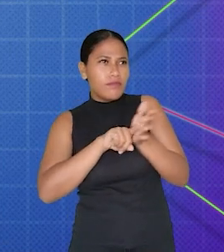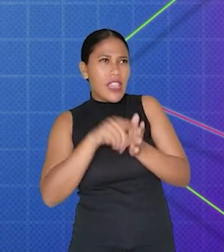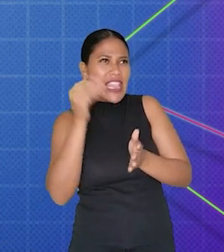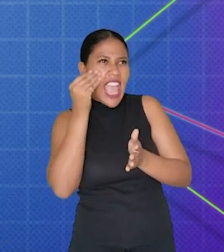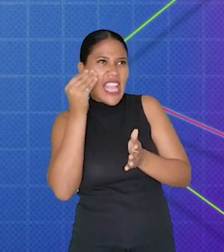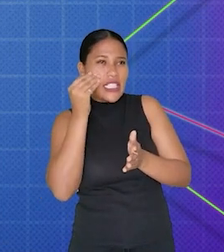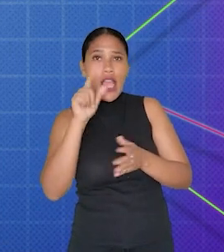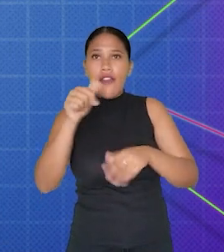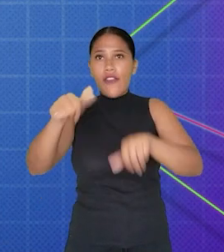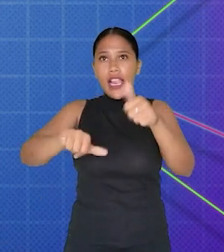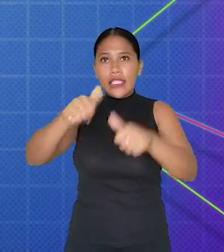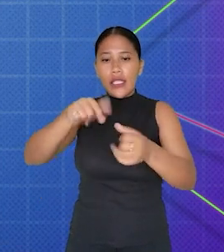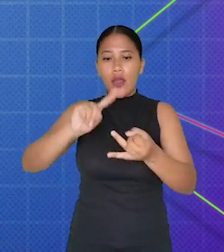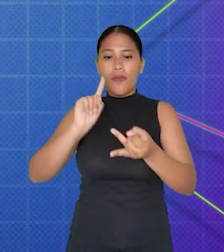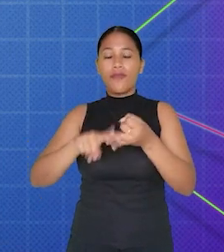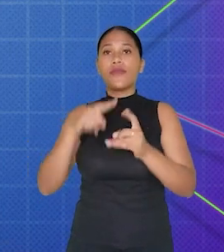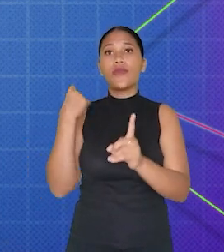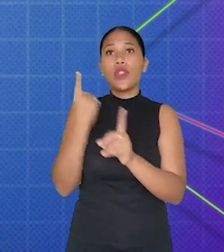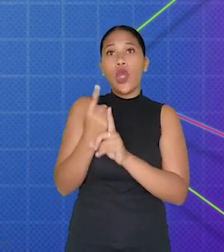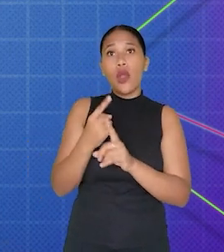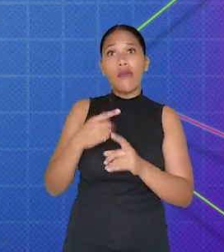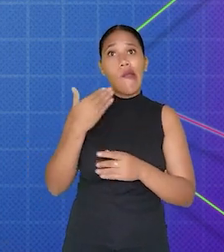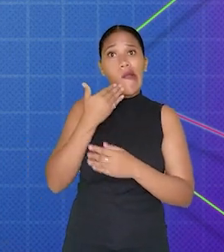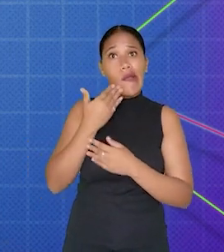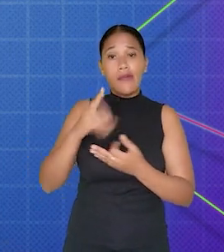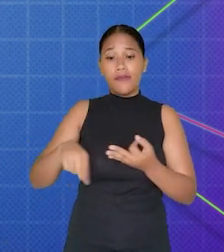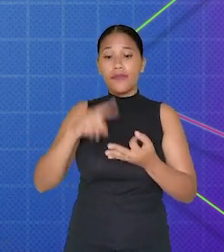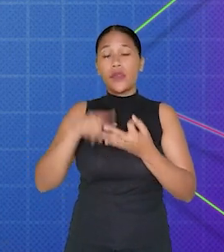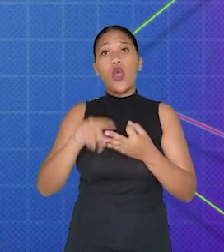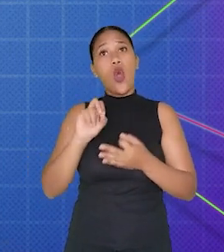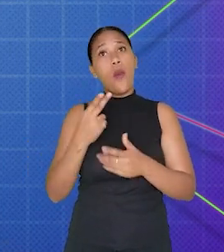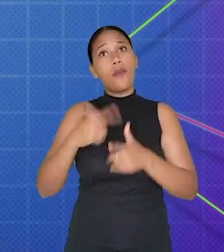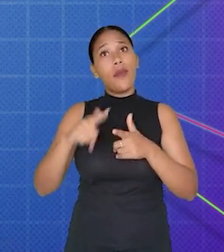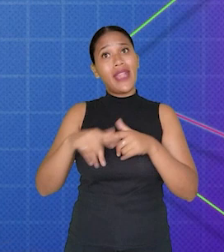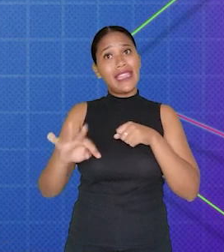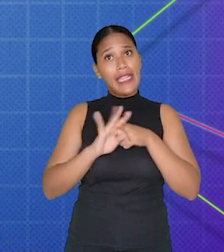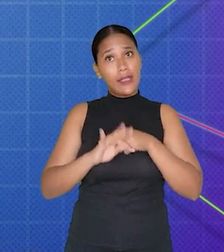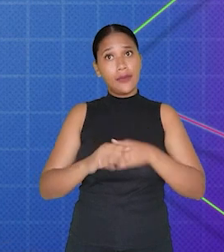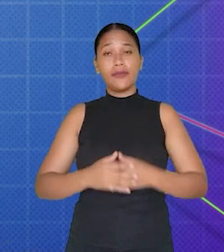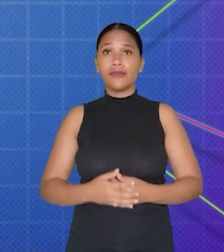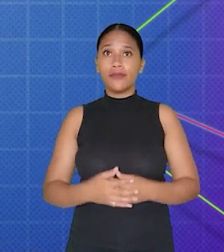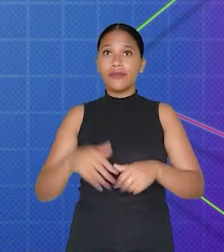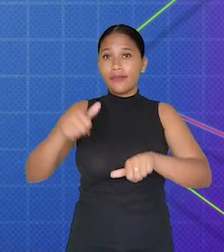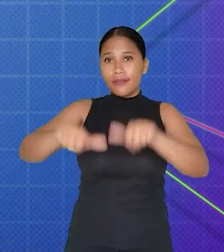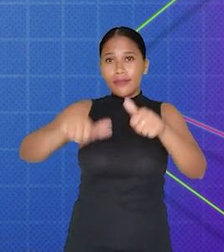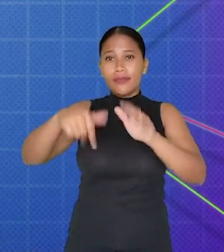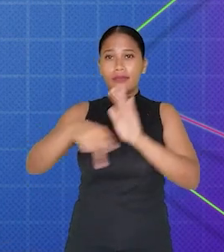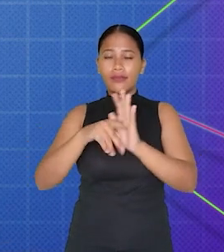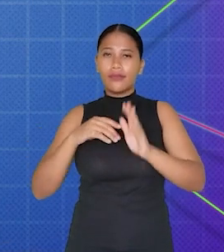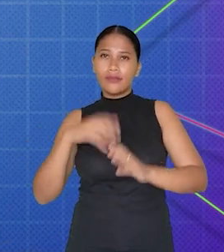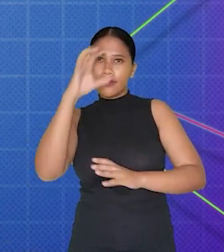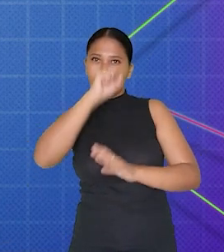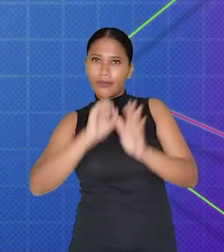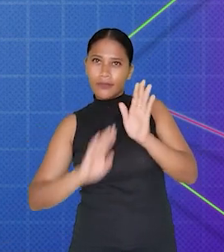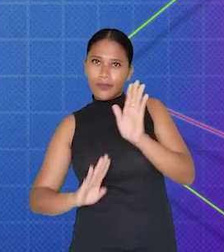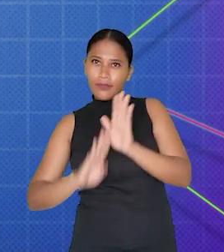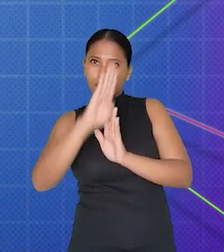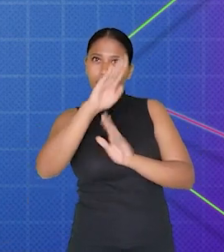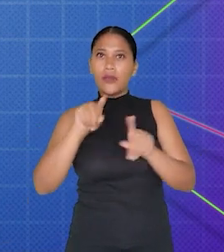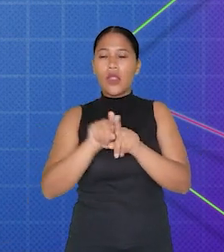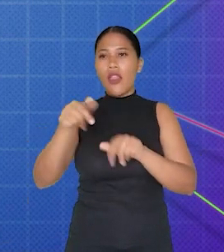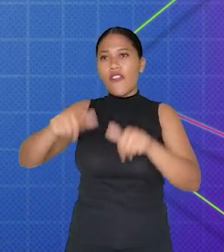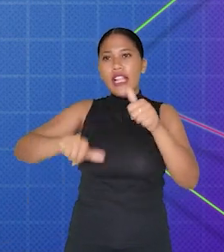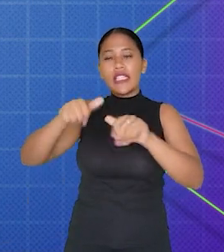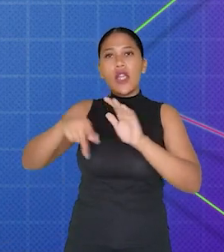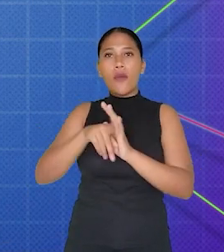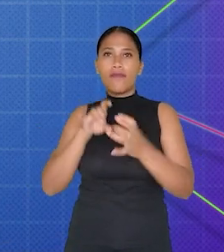testes. Os testes podem incluir a avaliação da jogabilidade, a identificação de possíveis bugs ou problemas técnicos, a análise da curva de aprendizado